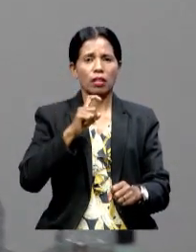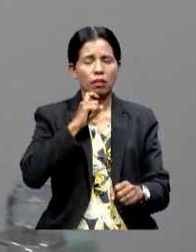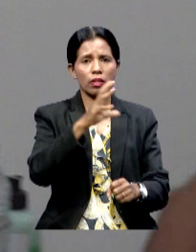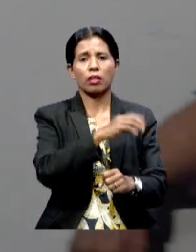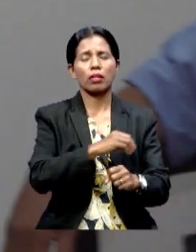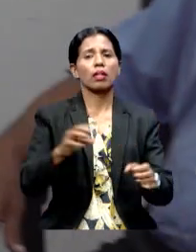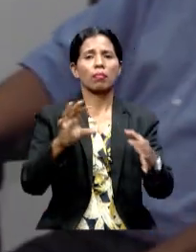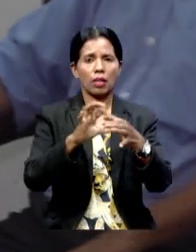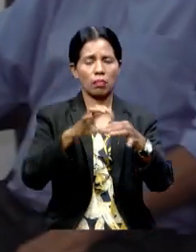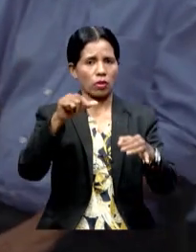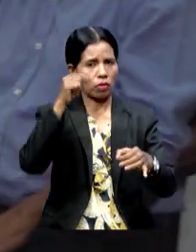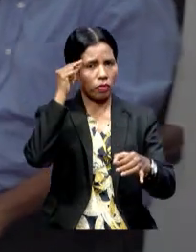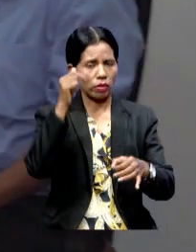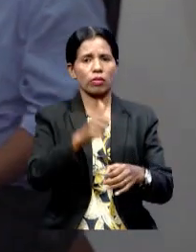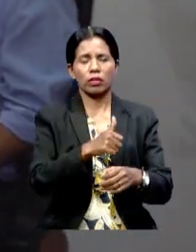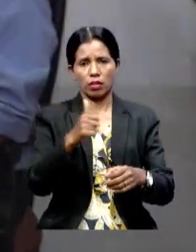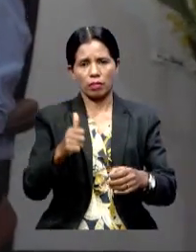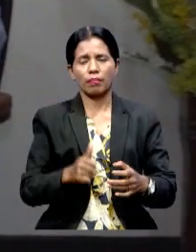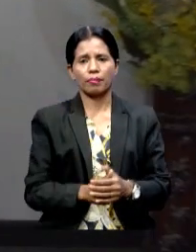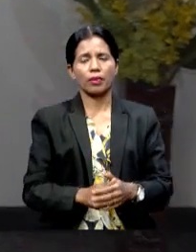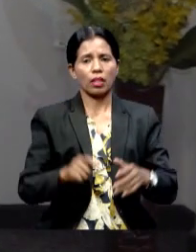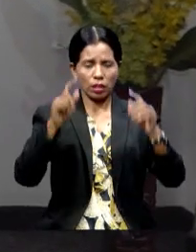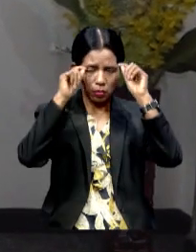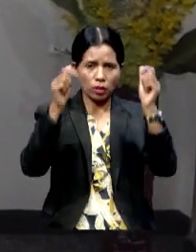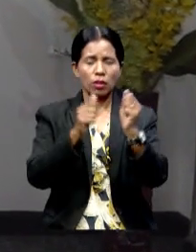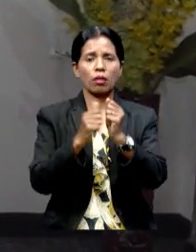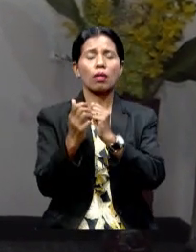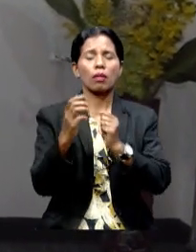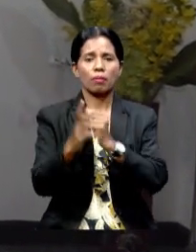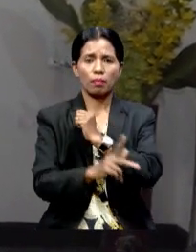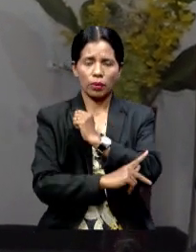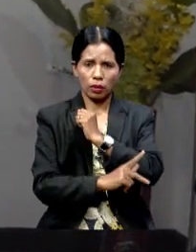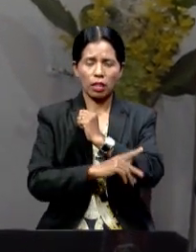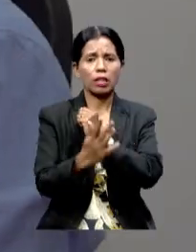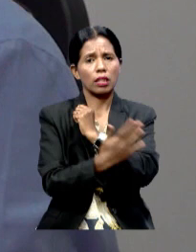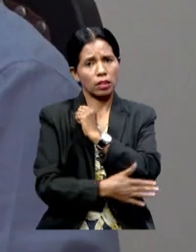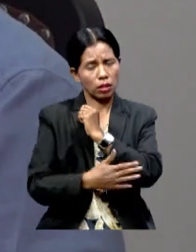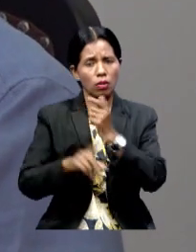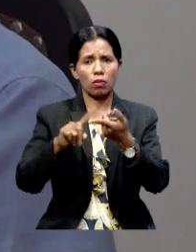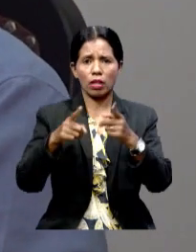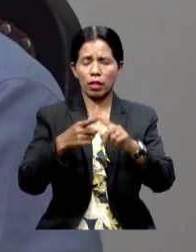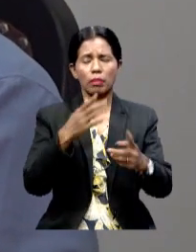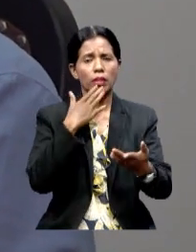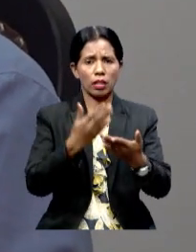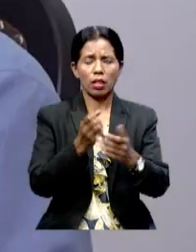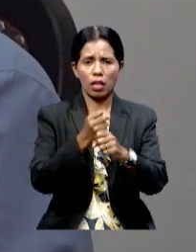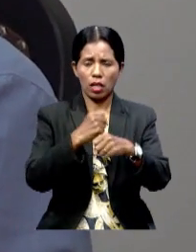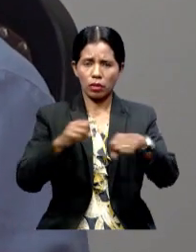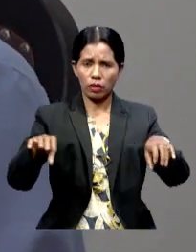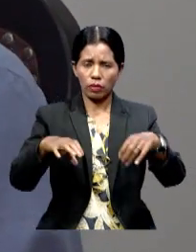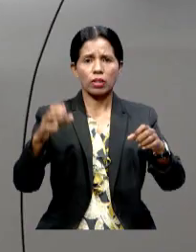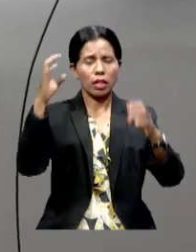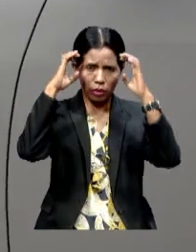nomas membro do Governo Balum. Timor-Leste e Portugal, no Dernação Amigo Nebe, durante a Halo Cooperação Serviço e a Área